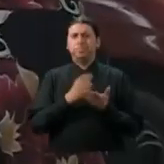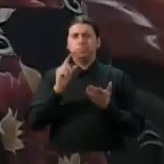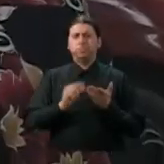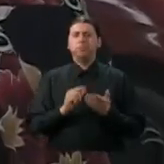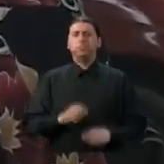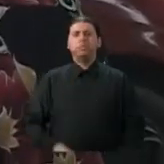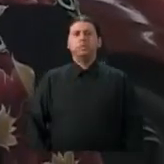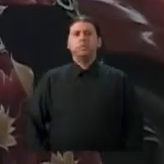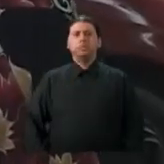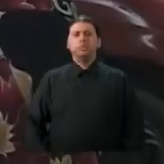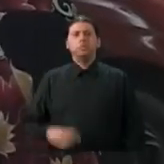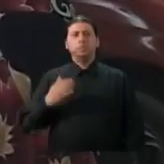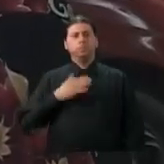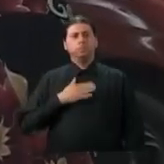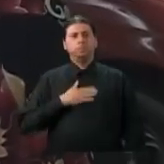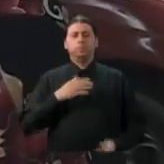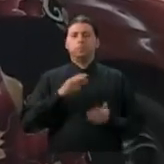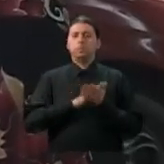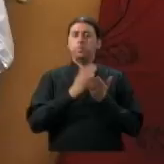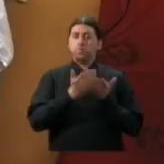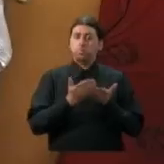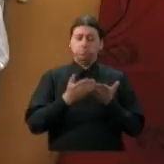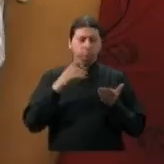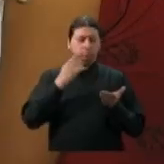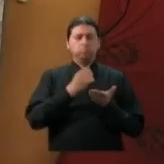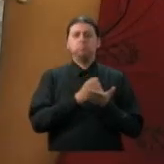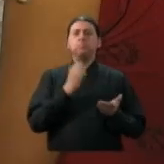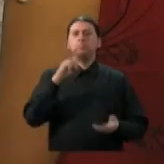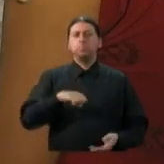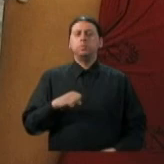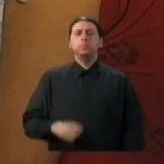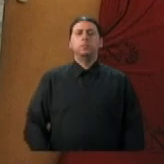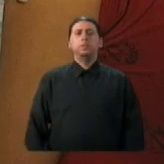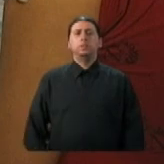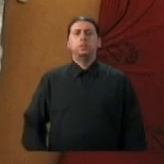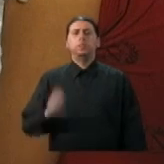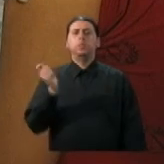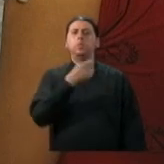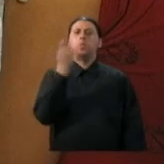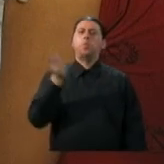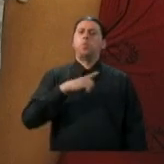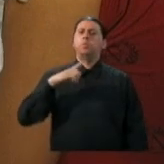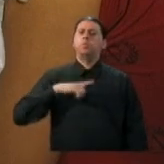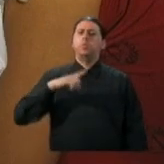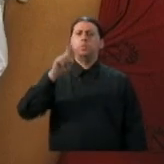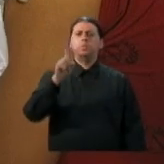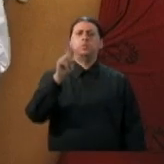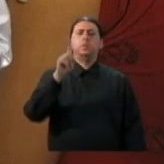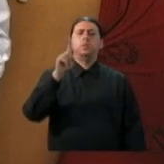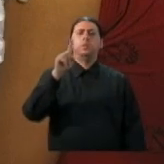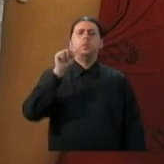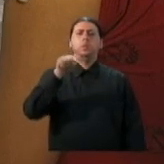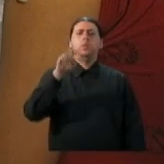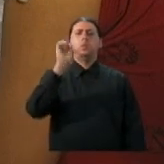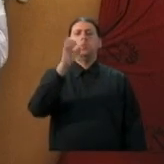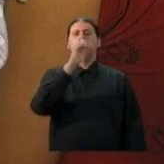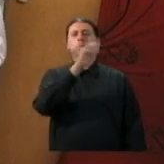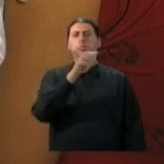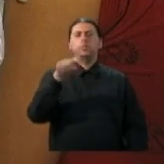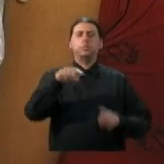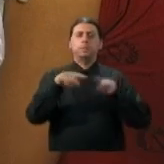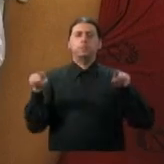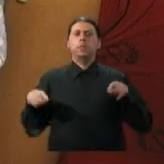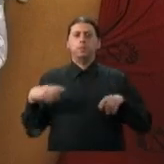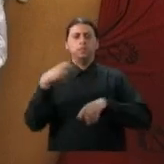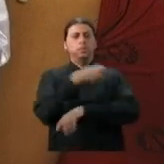minha carteira está atualizada, sim. O Rio Grande do Sul possui 1.850 salas de vacina. Só que